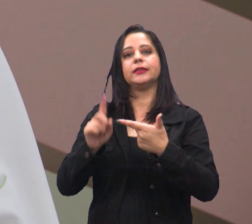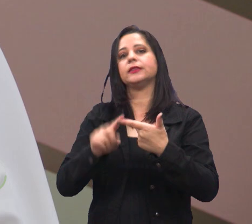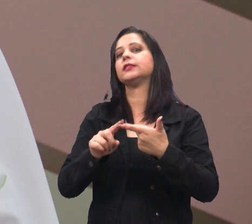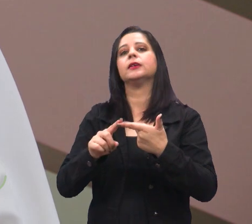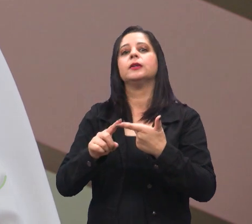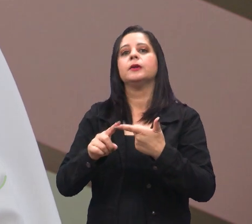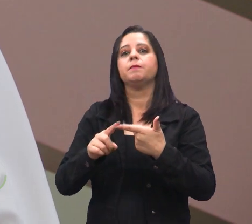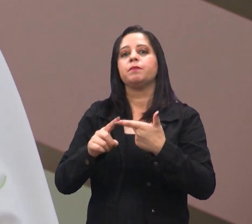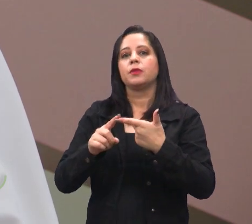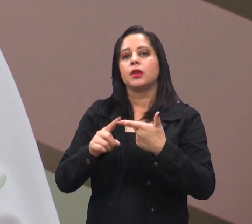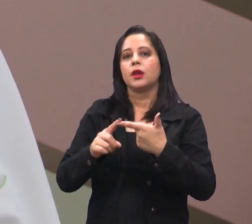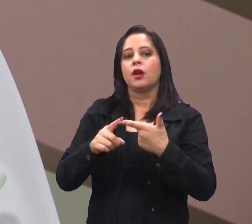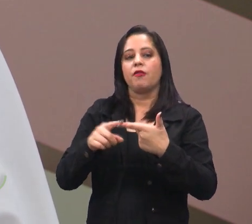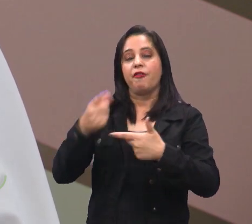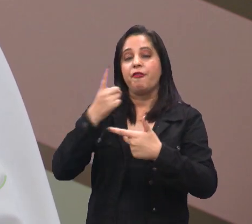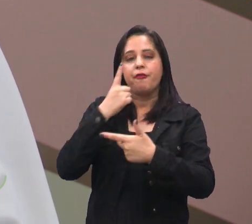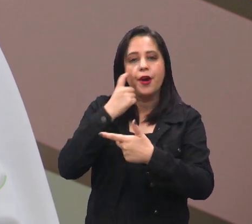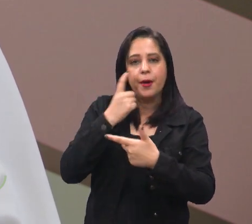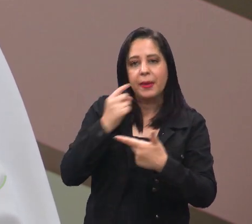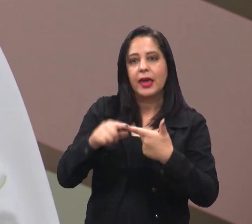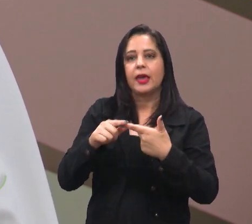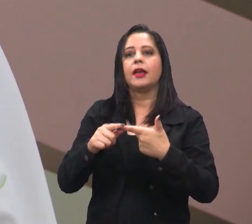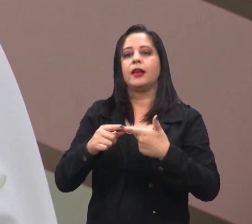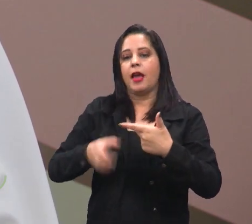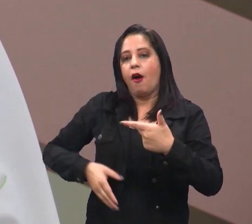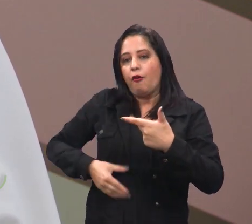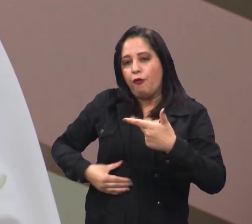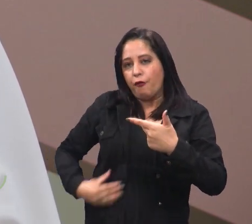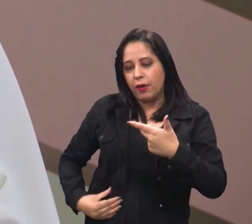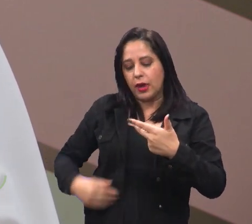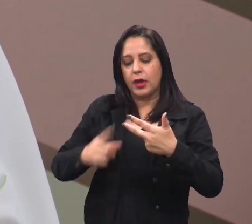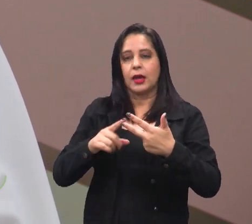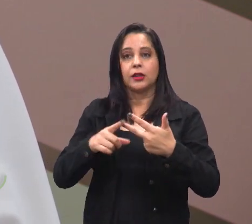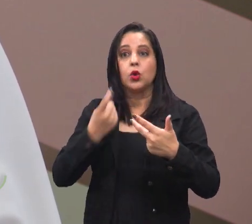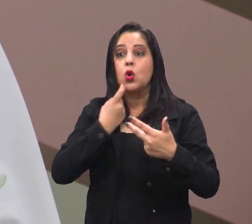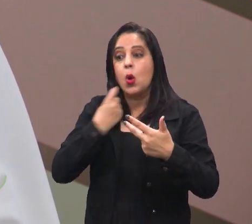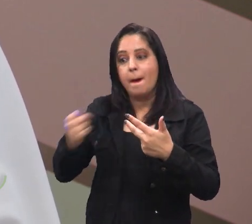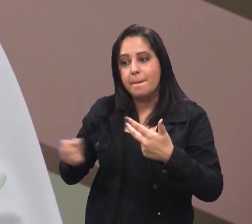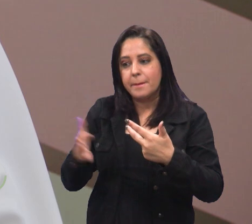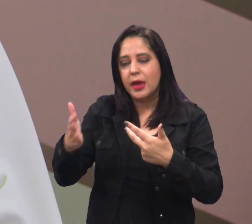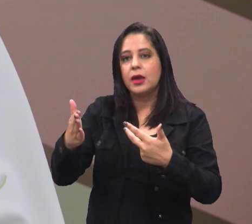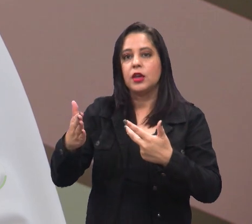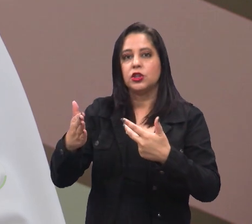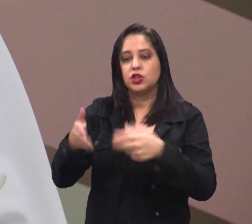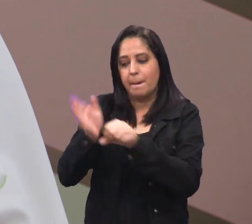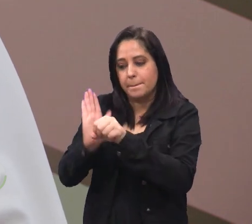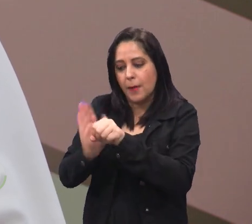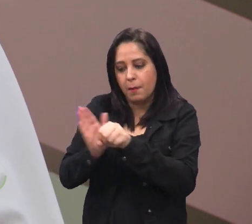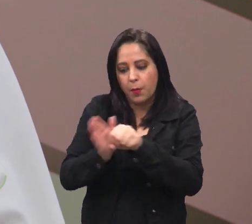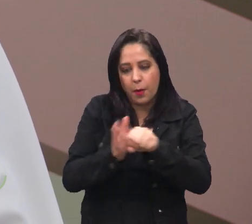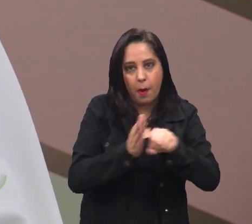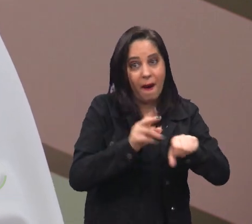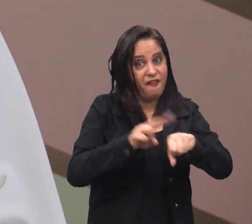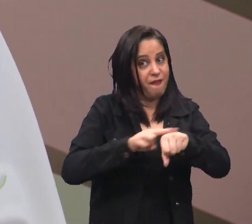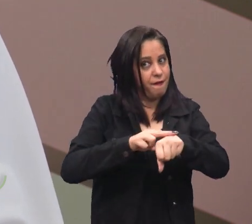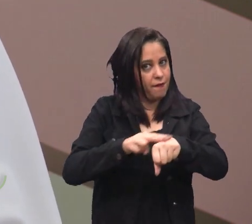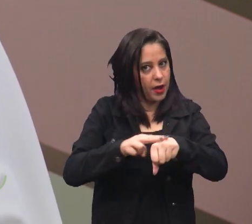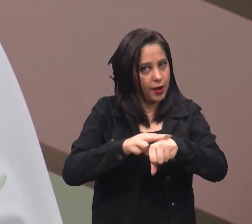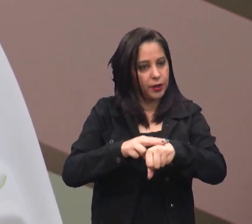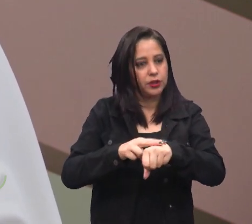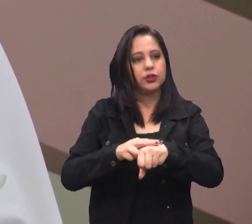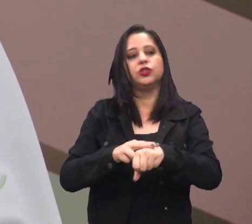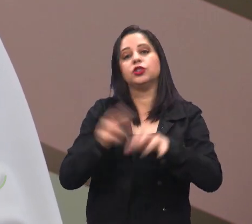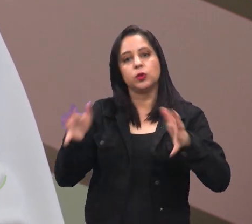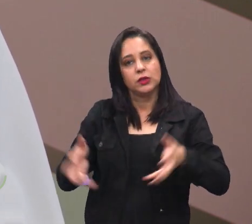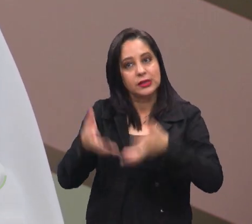então a carne vermelha, fígado, peixe, todas as leguminosas verdes e outras também, feijão, grão